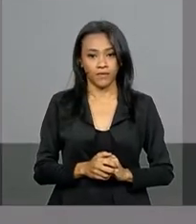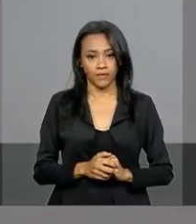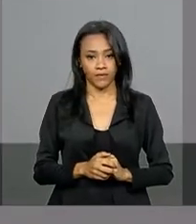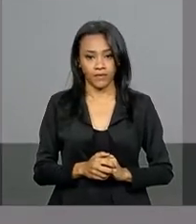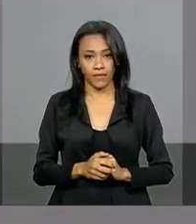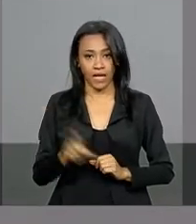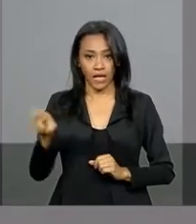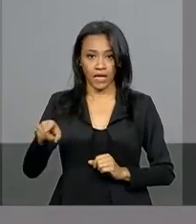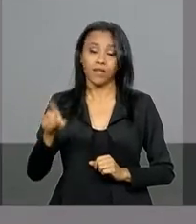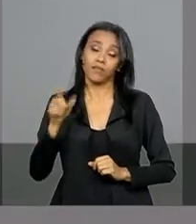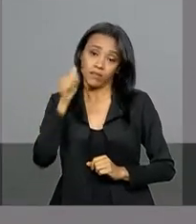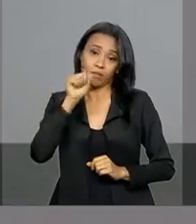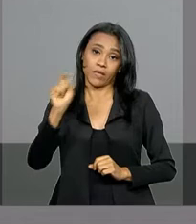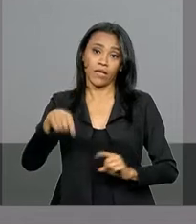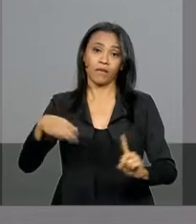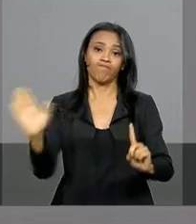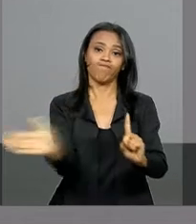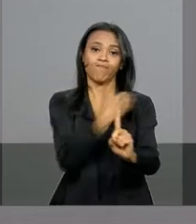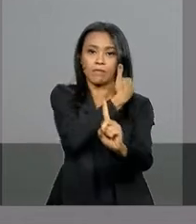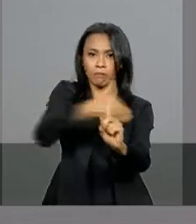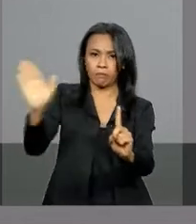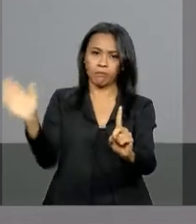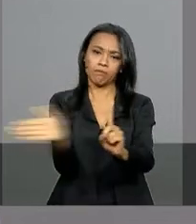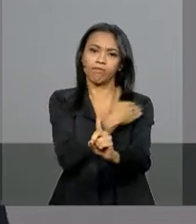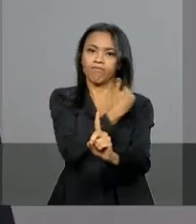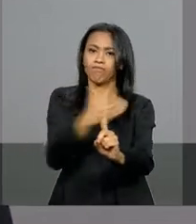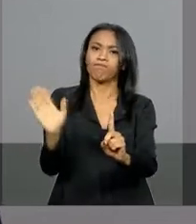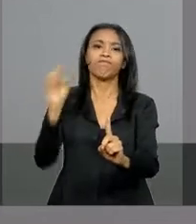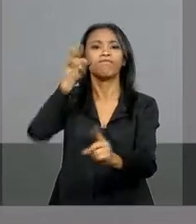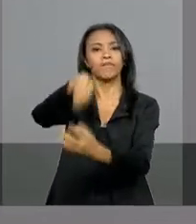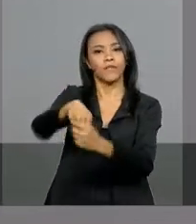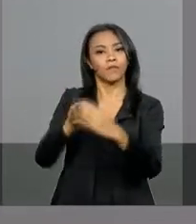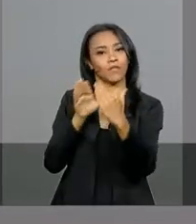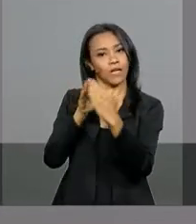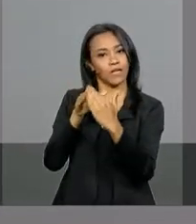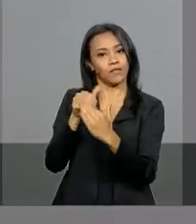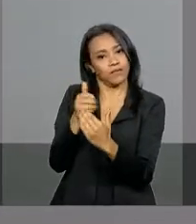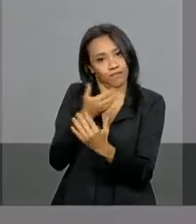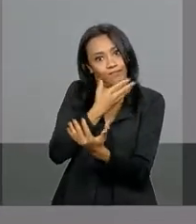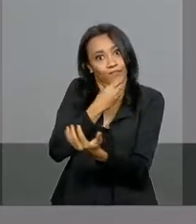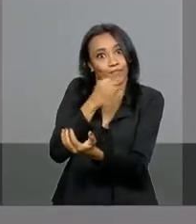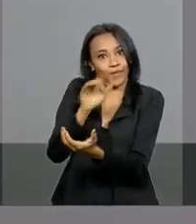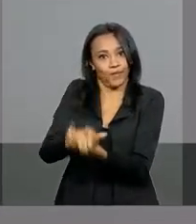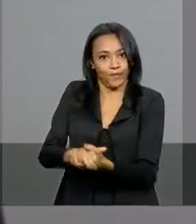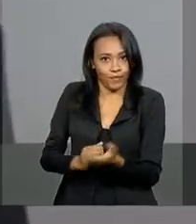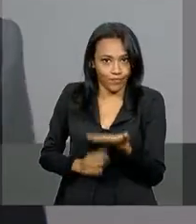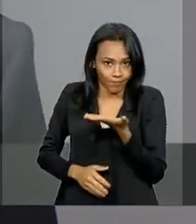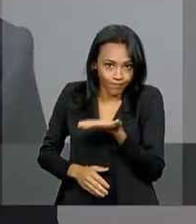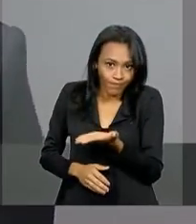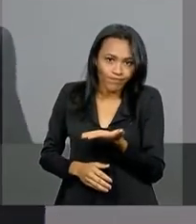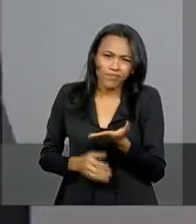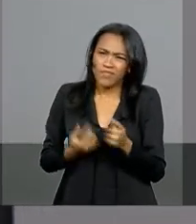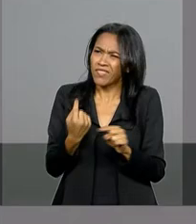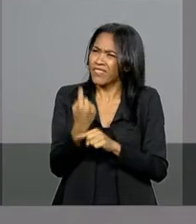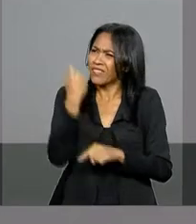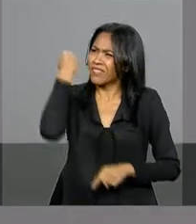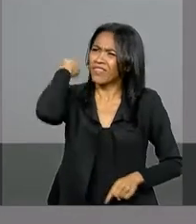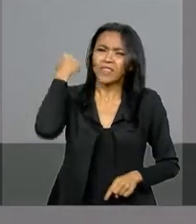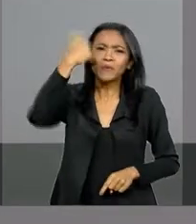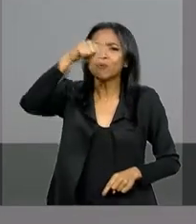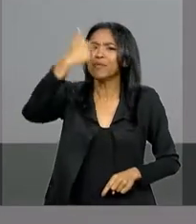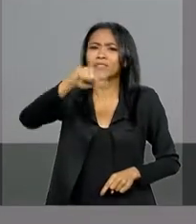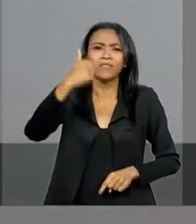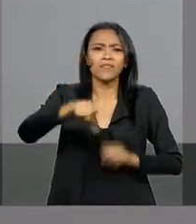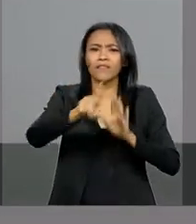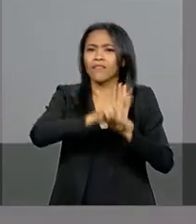espancada espancada pelo marido e naquele tempo nós não tínhamos medidas protetivas